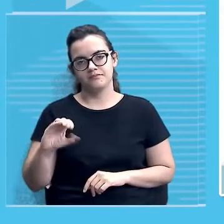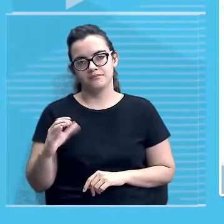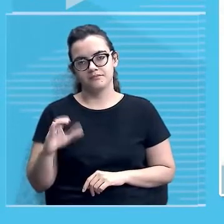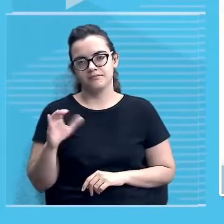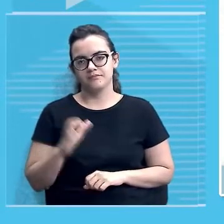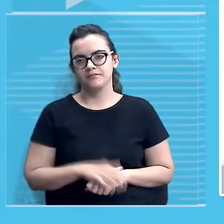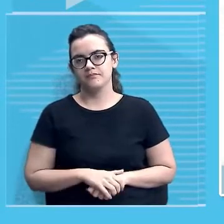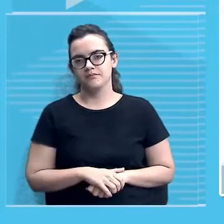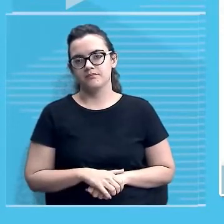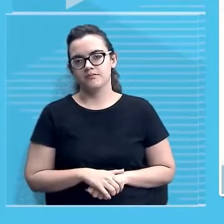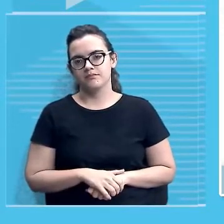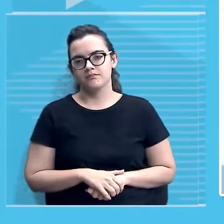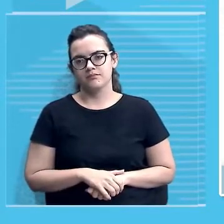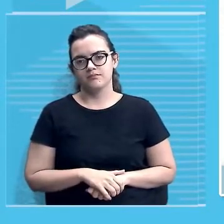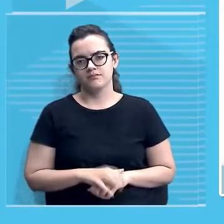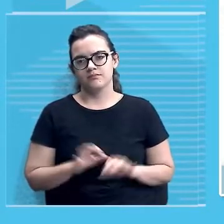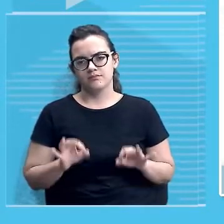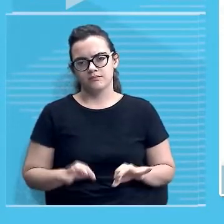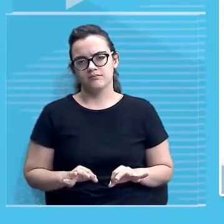Ok.